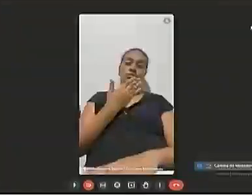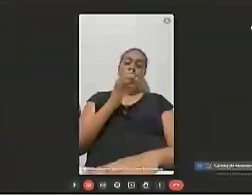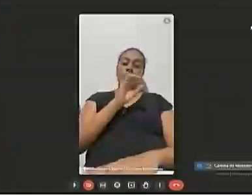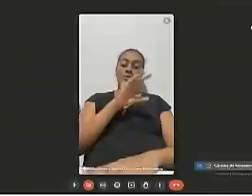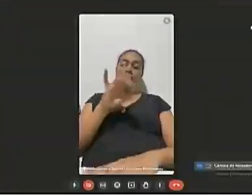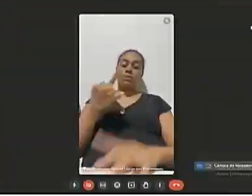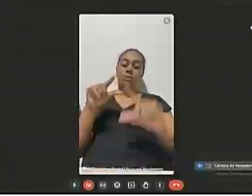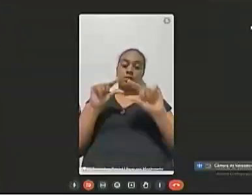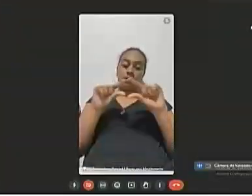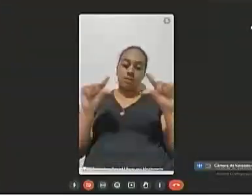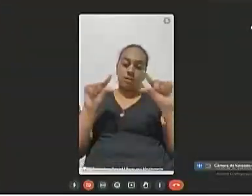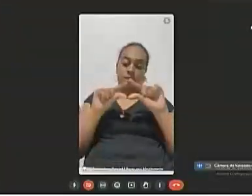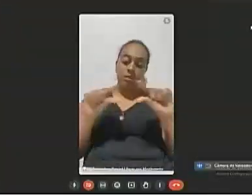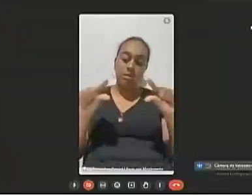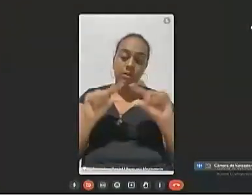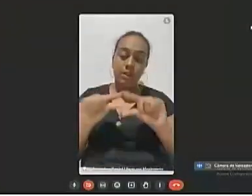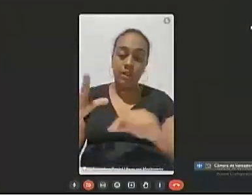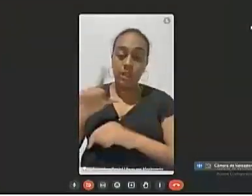linha tem